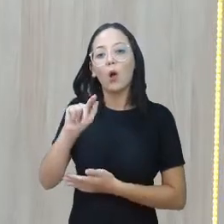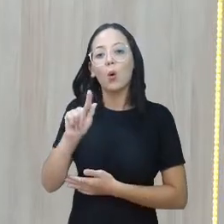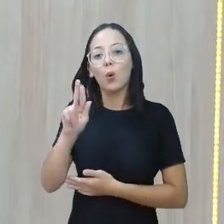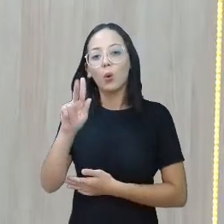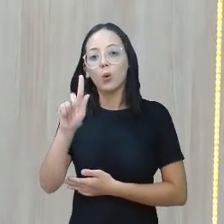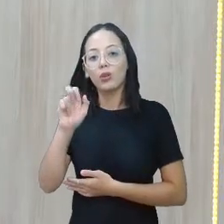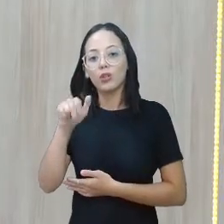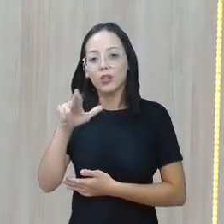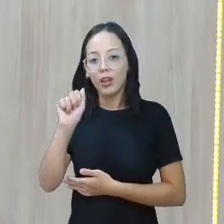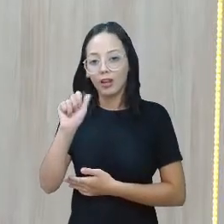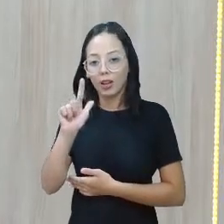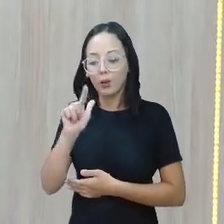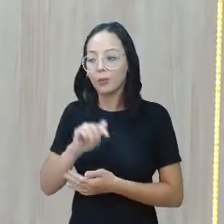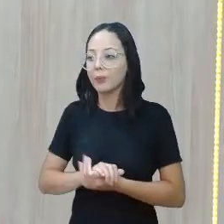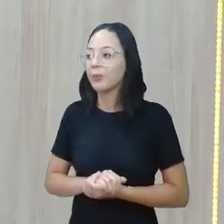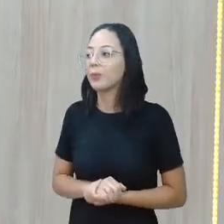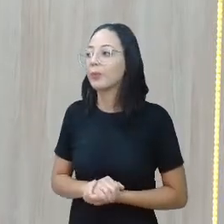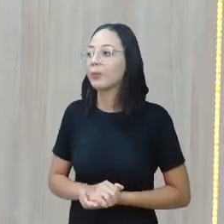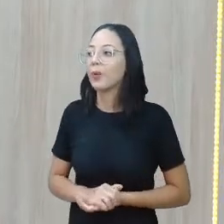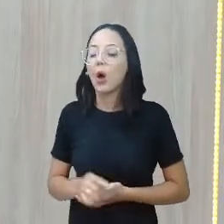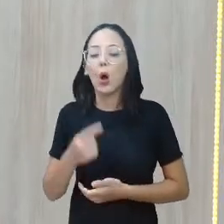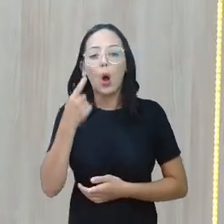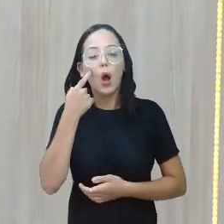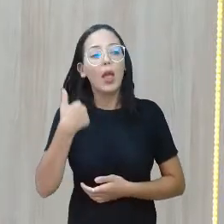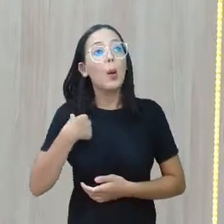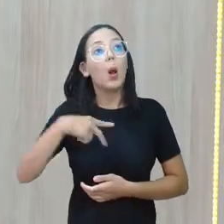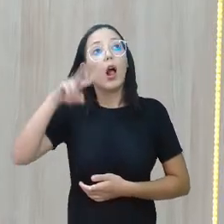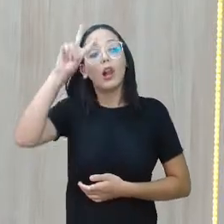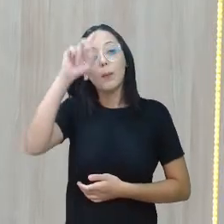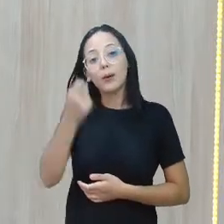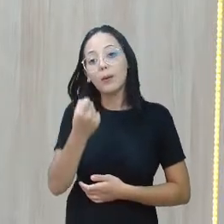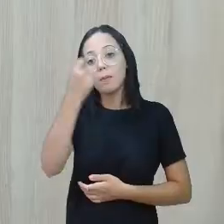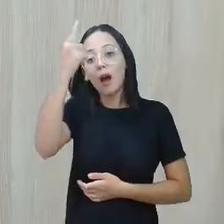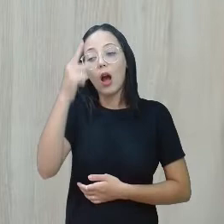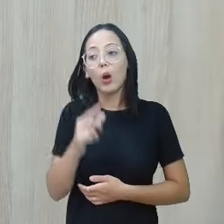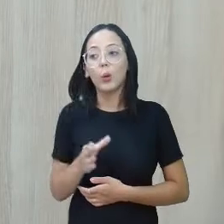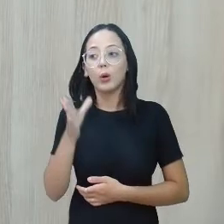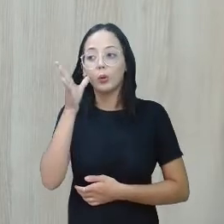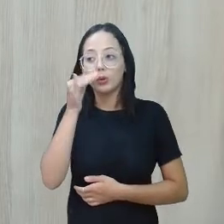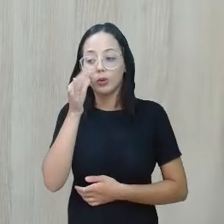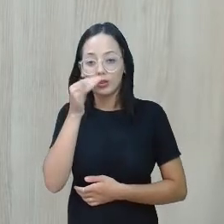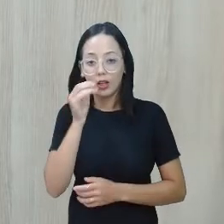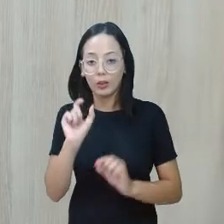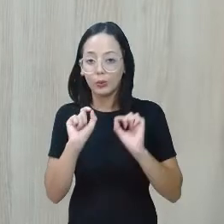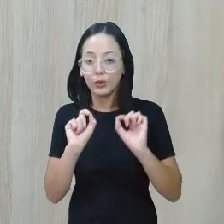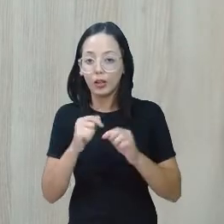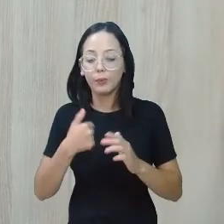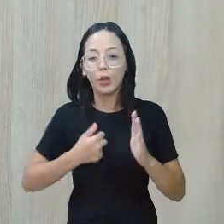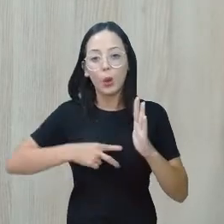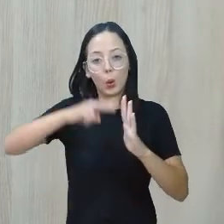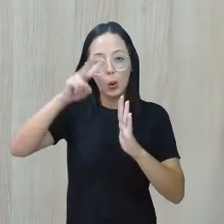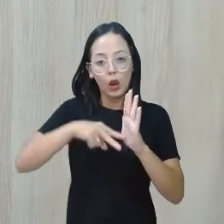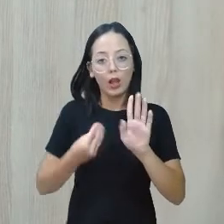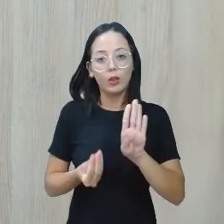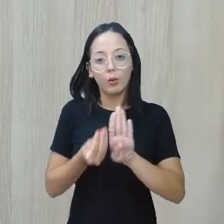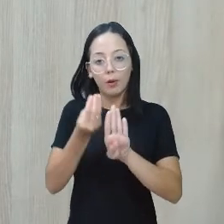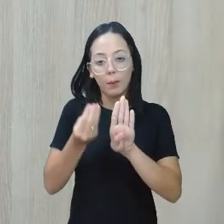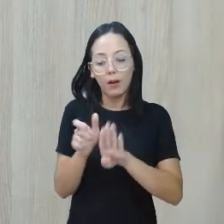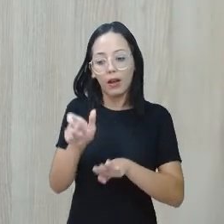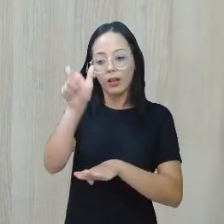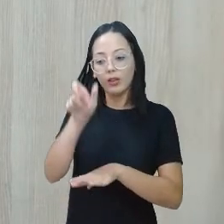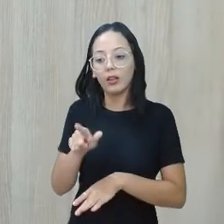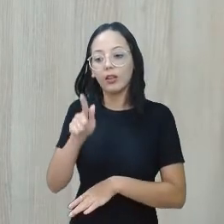essa escola é muito Gini, querida. deixa eu falar, você falou isso, me lembrei de uma coisa, uma curiosidade. Oba! Estava lendo a biografia de Gilberto